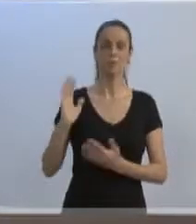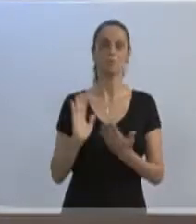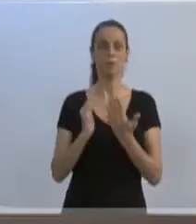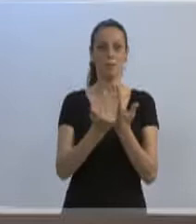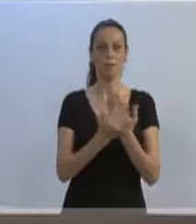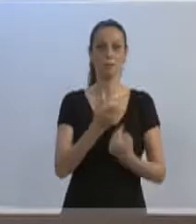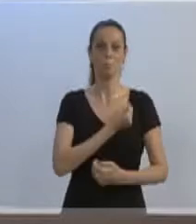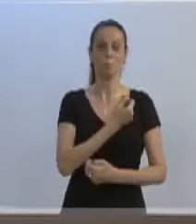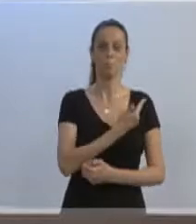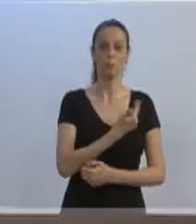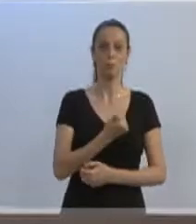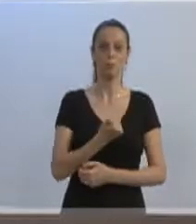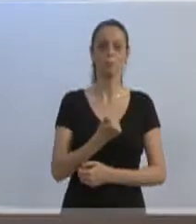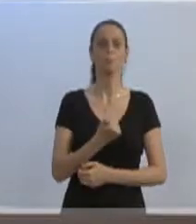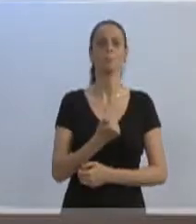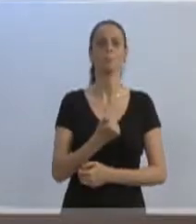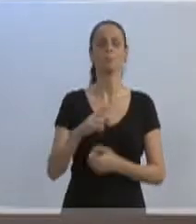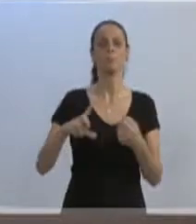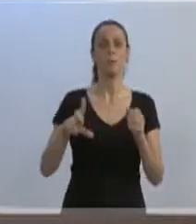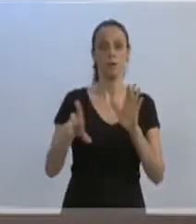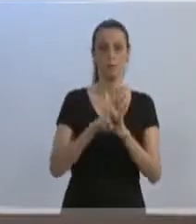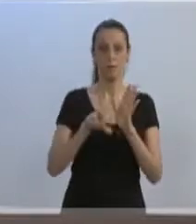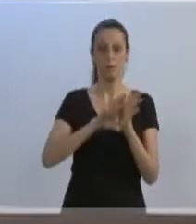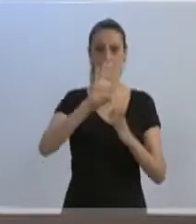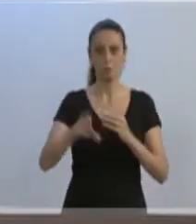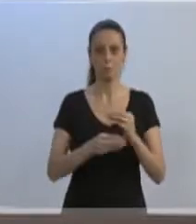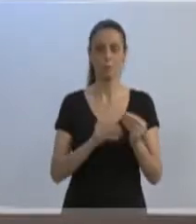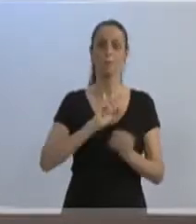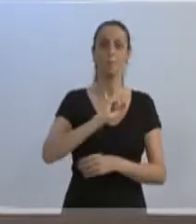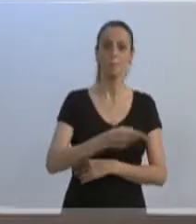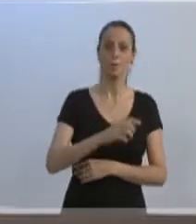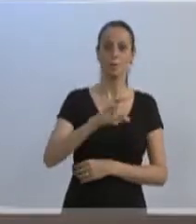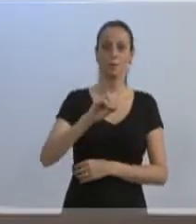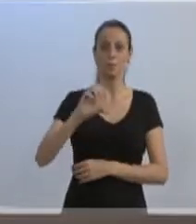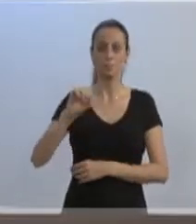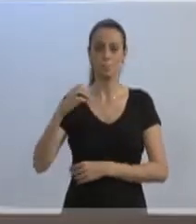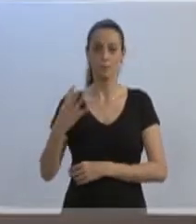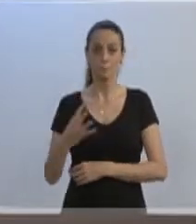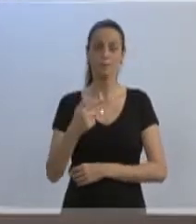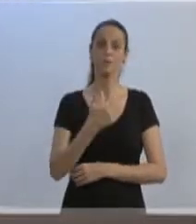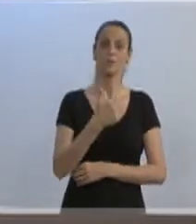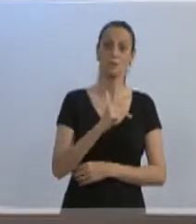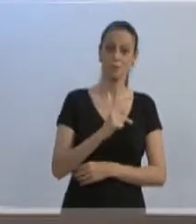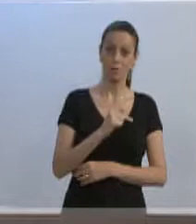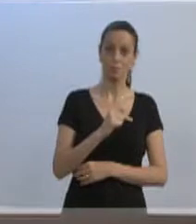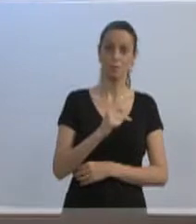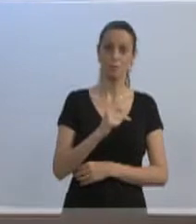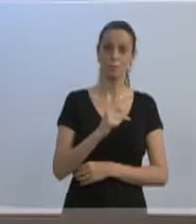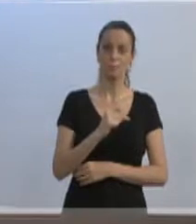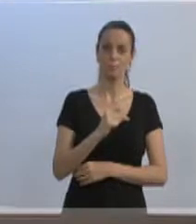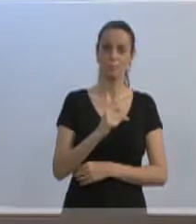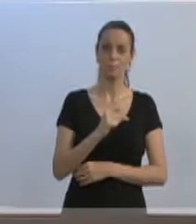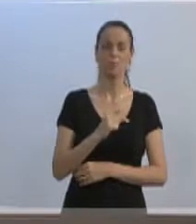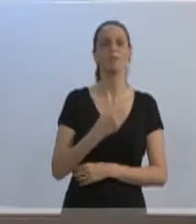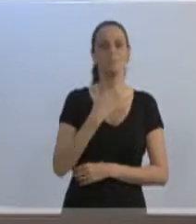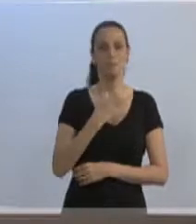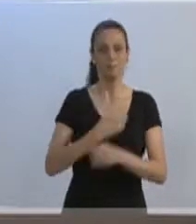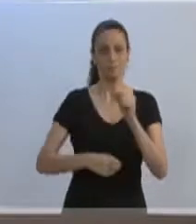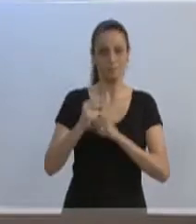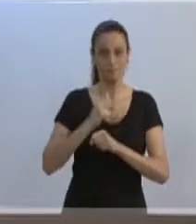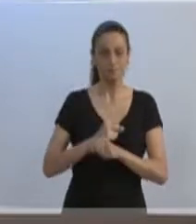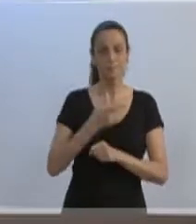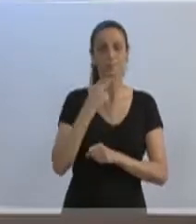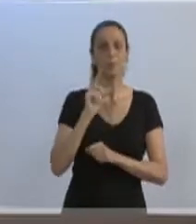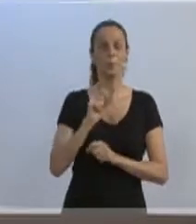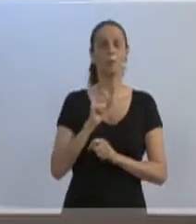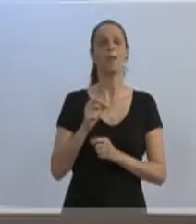21 da lei complementar 1.094 de 17 de fevereiro de 2017 que dispõe sobre a estrutura